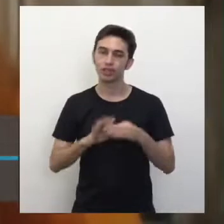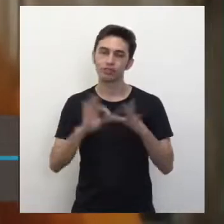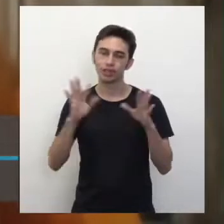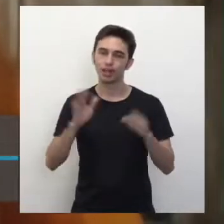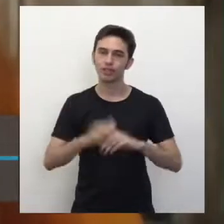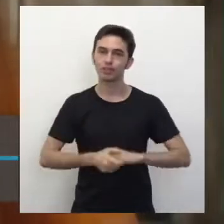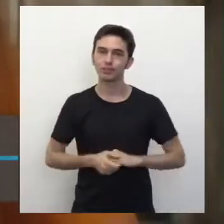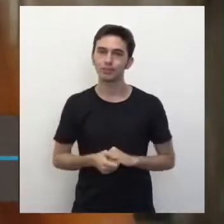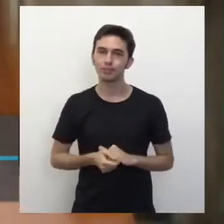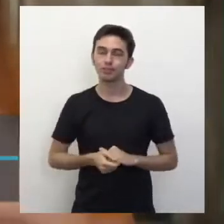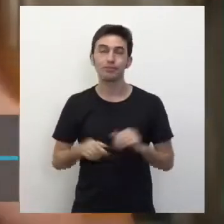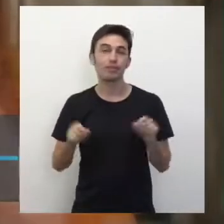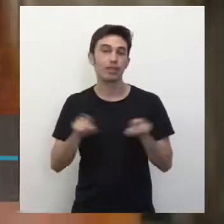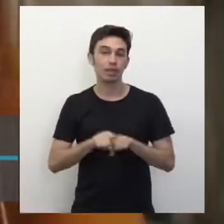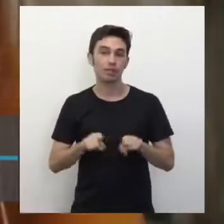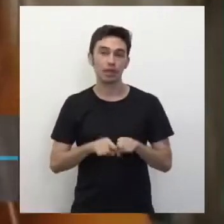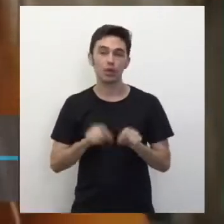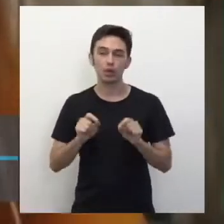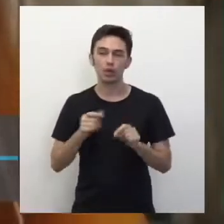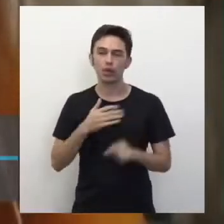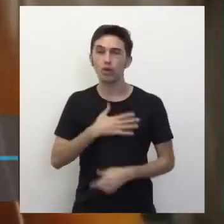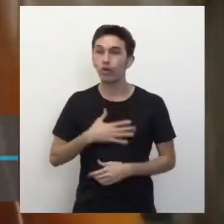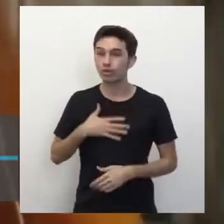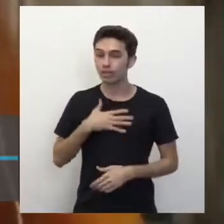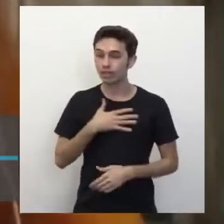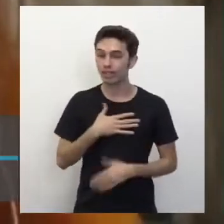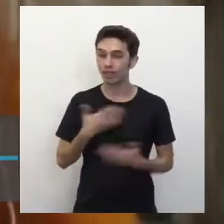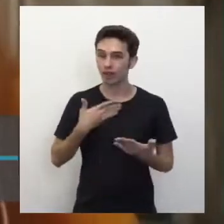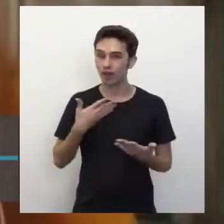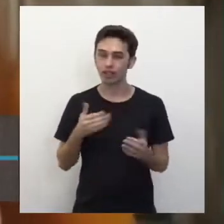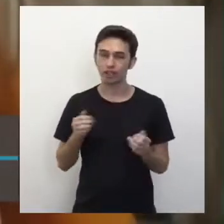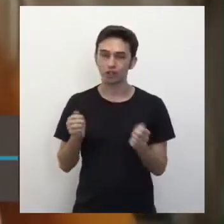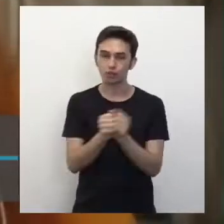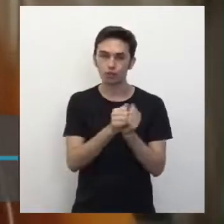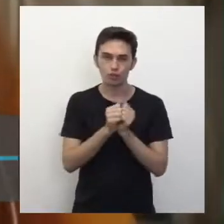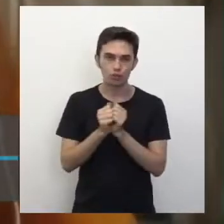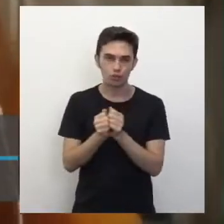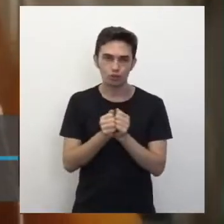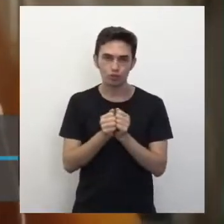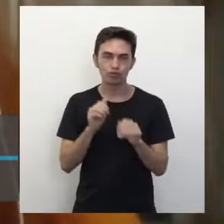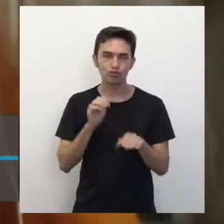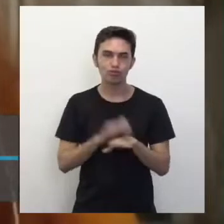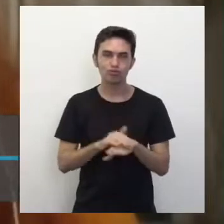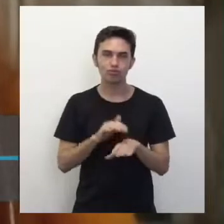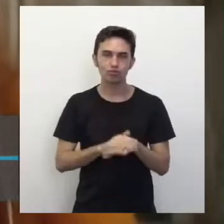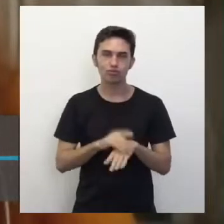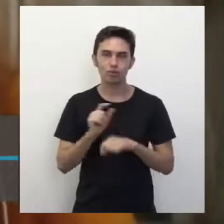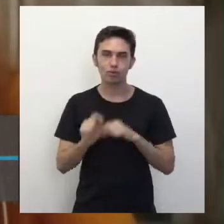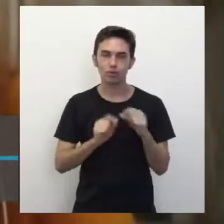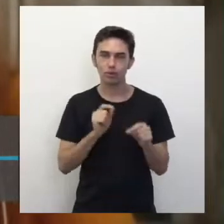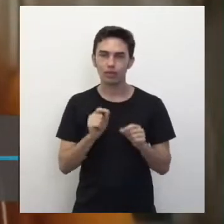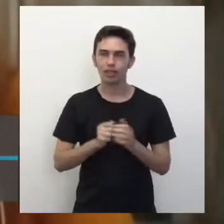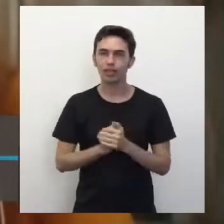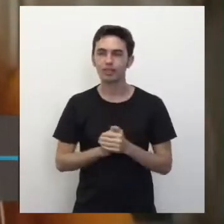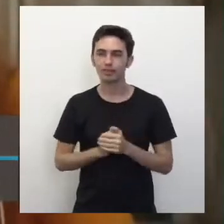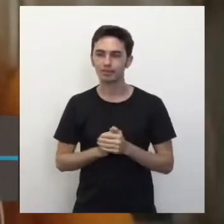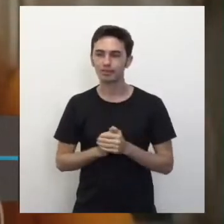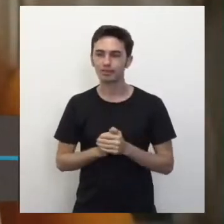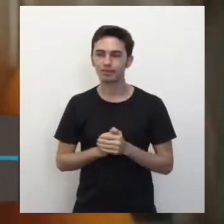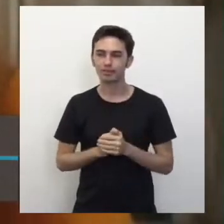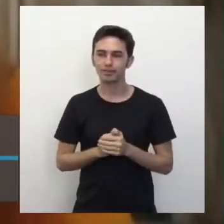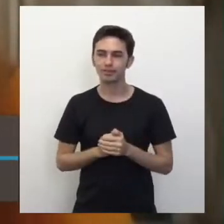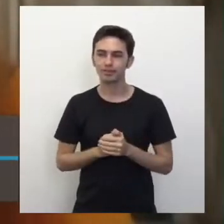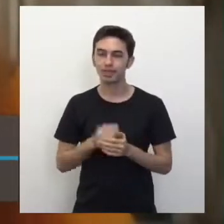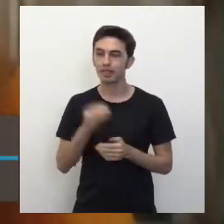liberdade. E o que eu gostaria de fazer com vocês hoje seria aguçar um pouquinho o